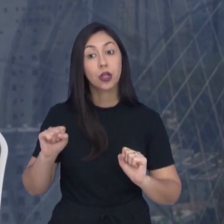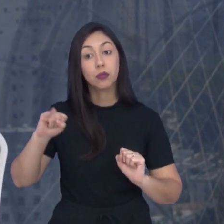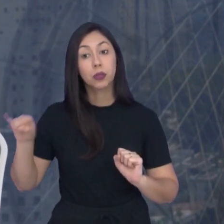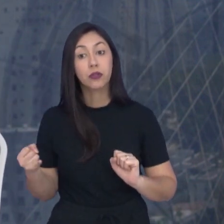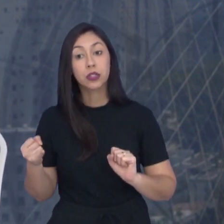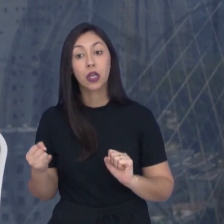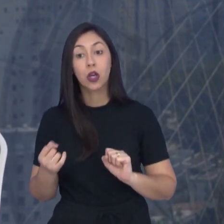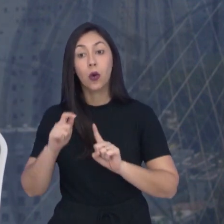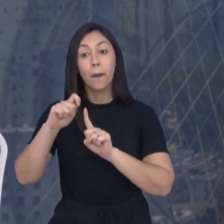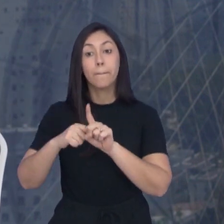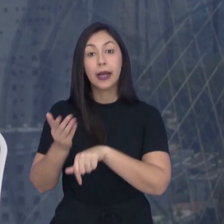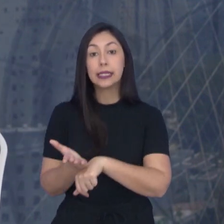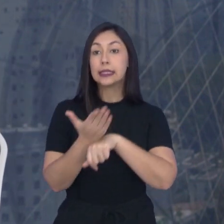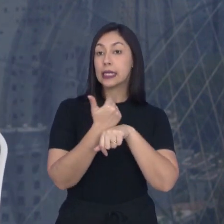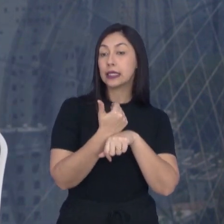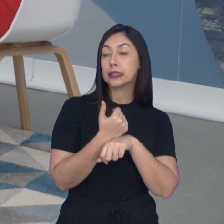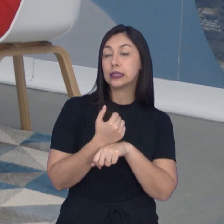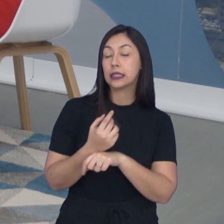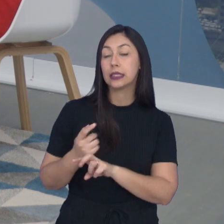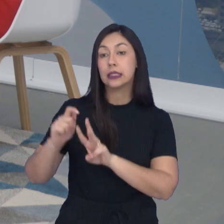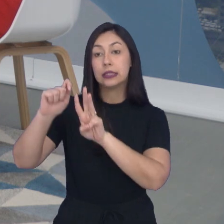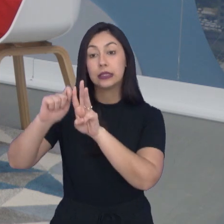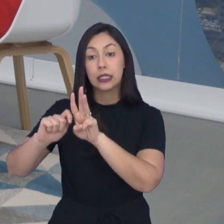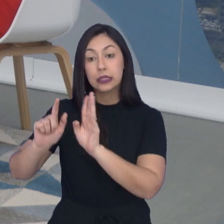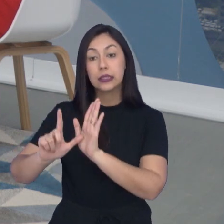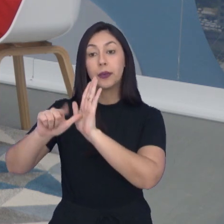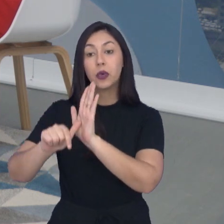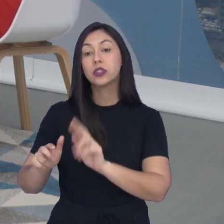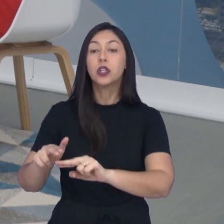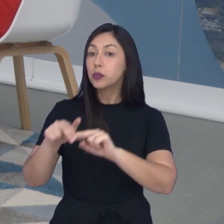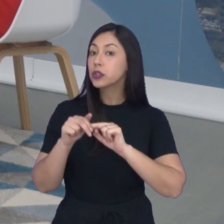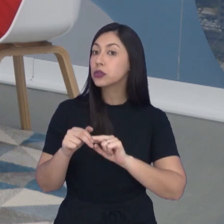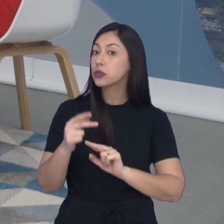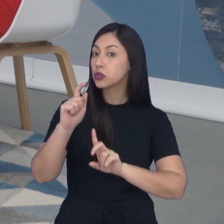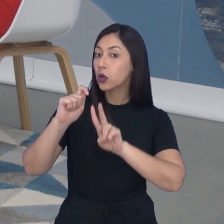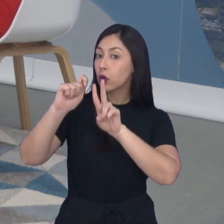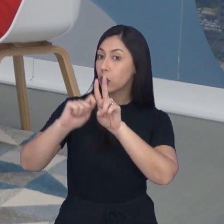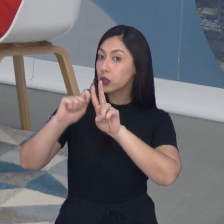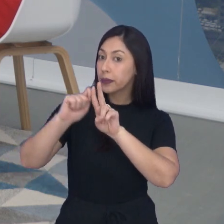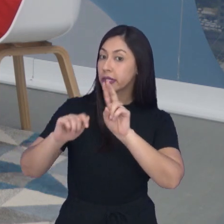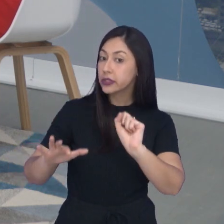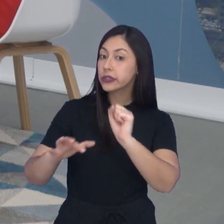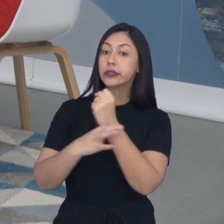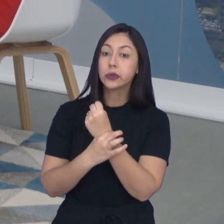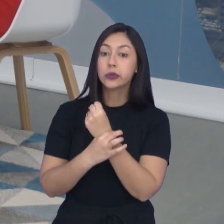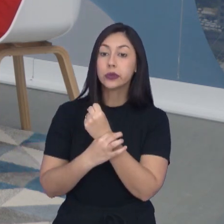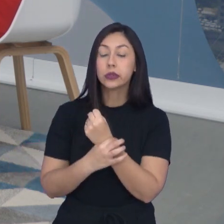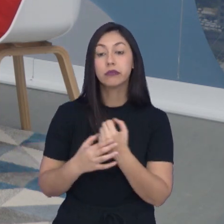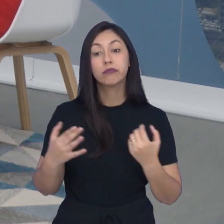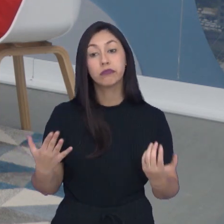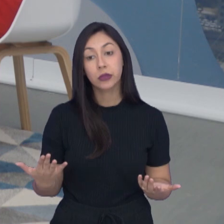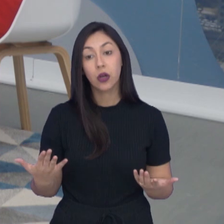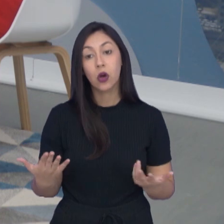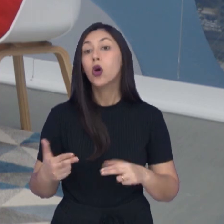antes do parto e 3 meses depois e, portanto, ela vai ter 2 meses ainda de licença de estabilidade. Então, vamos lembrar isso.